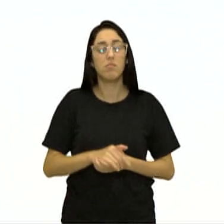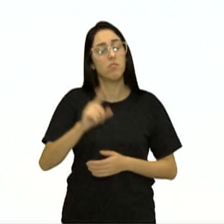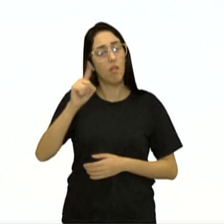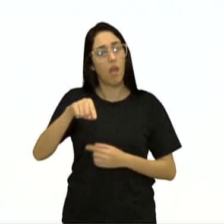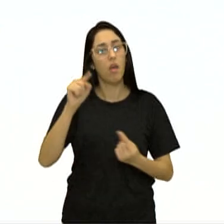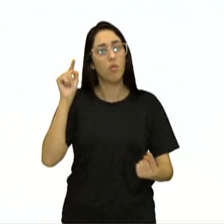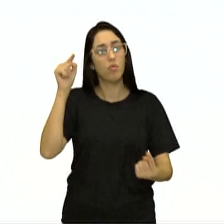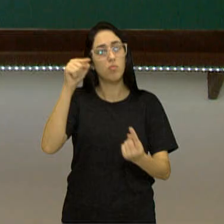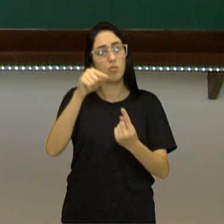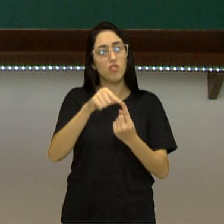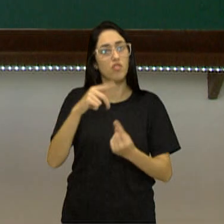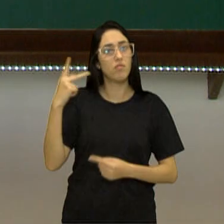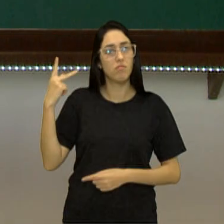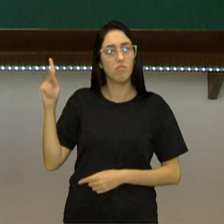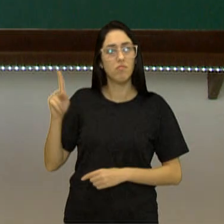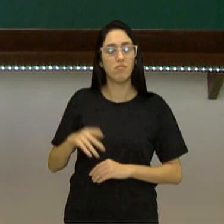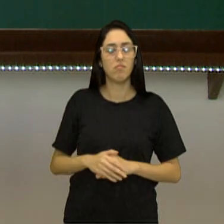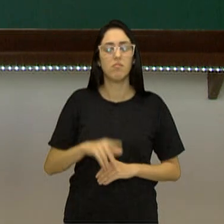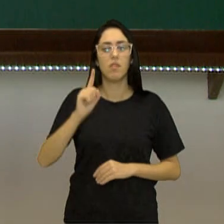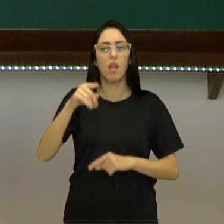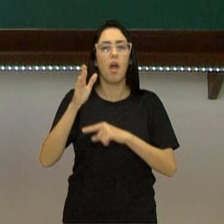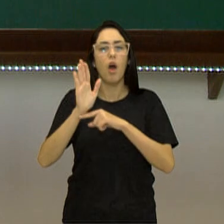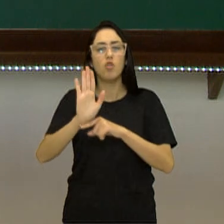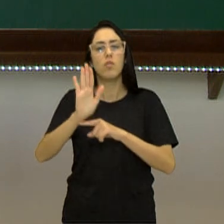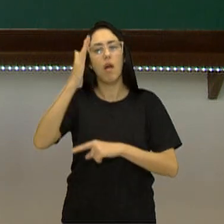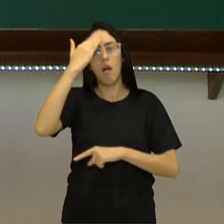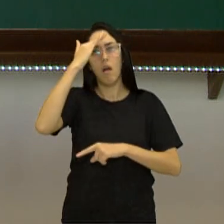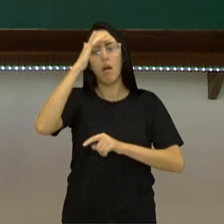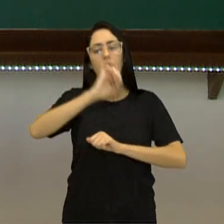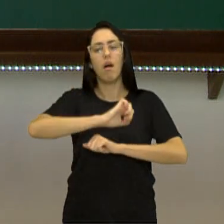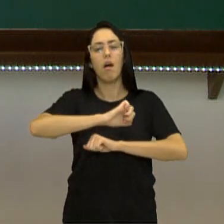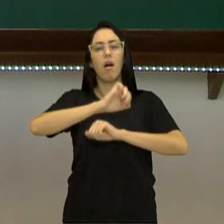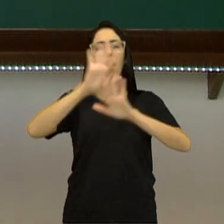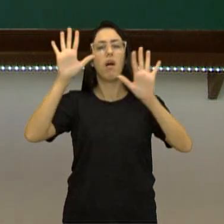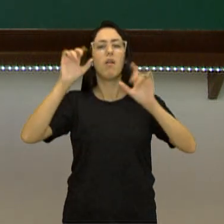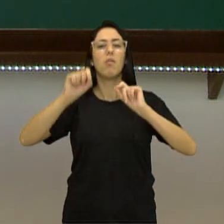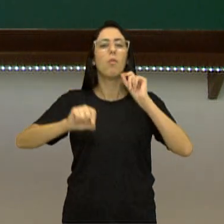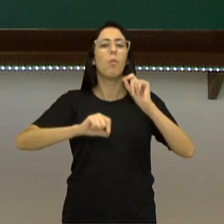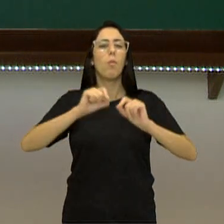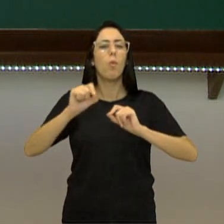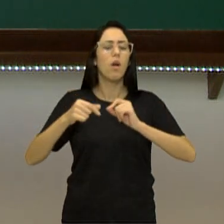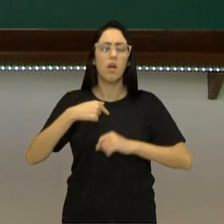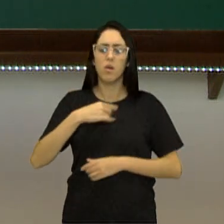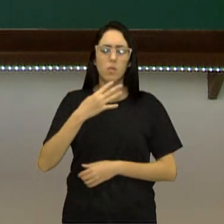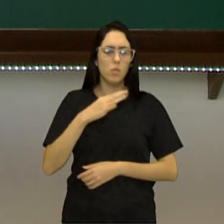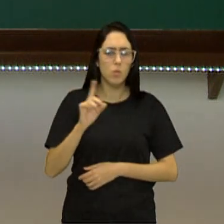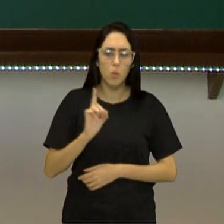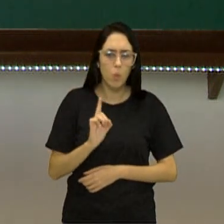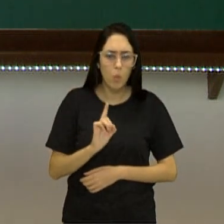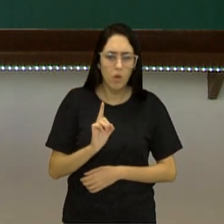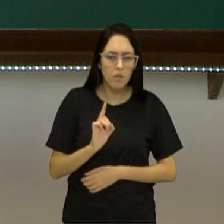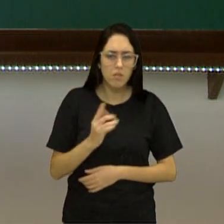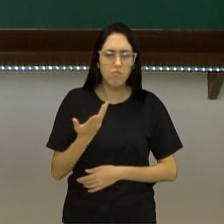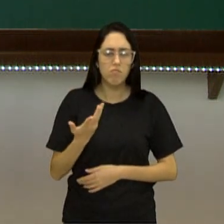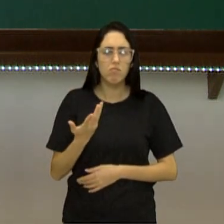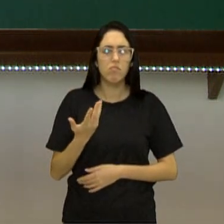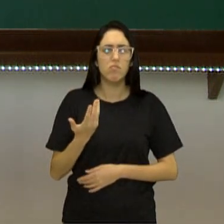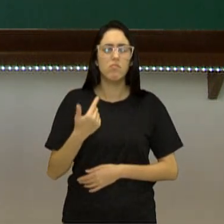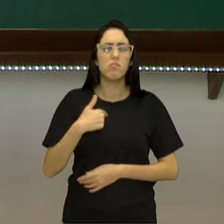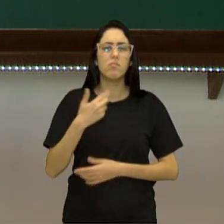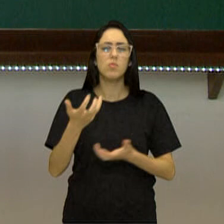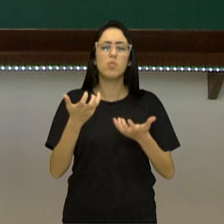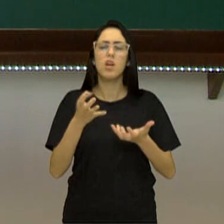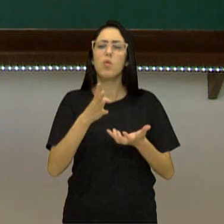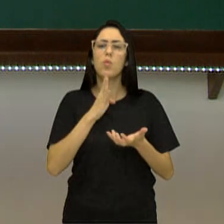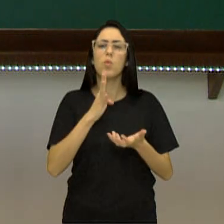serve o verbete, auxiliar na compreensão de algo que ou eu não conheça ou conheça em